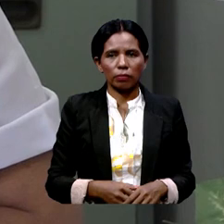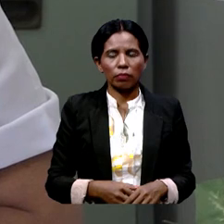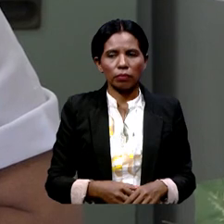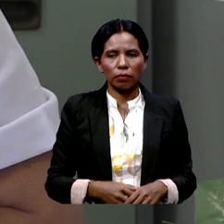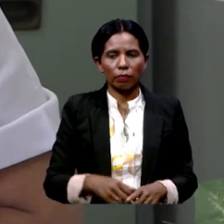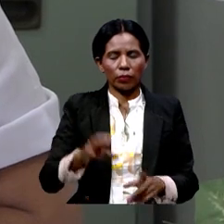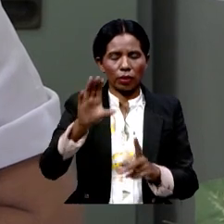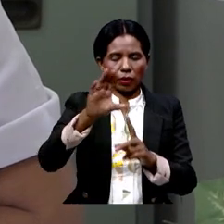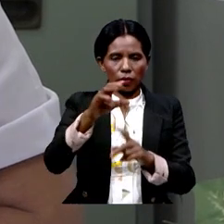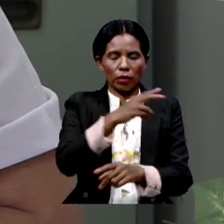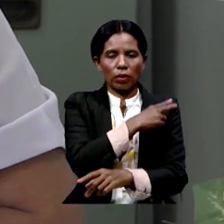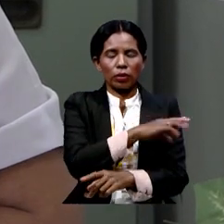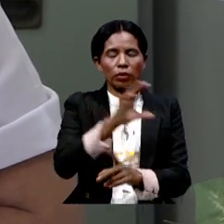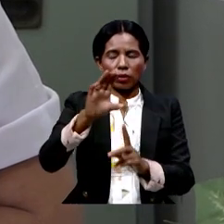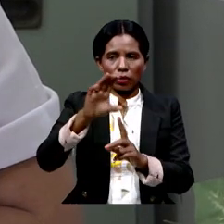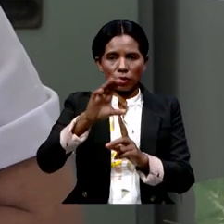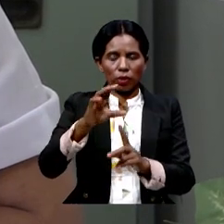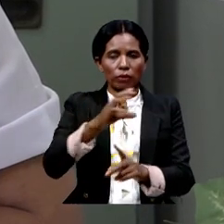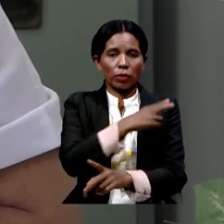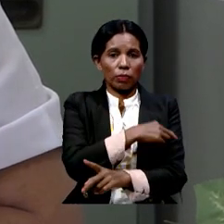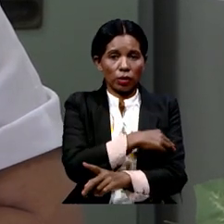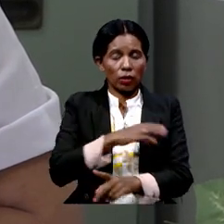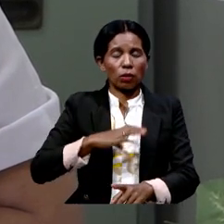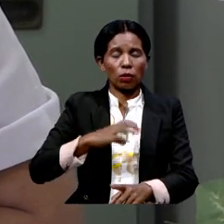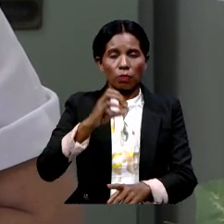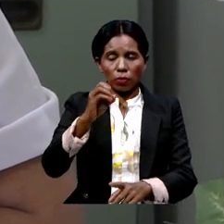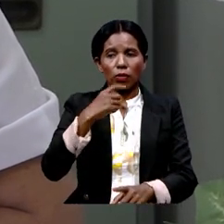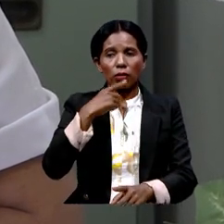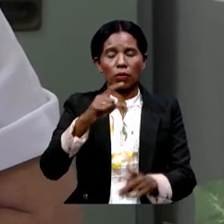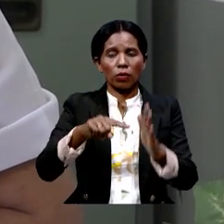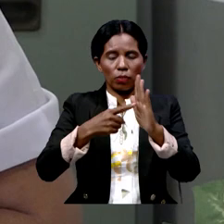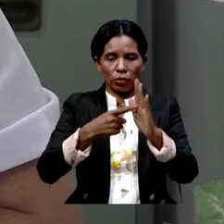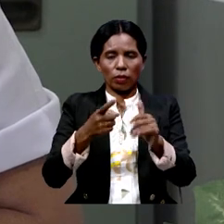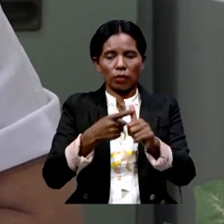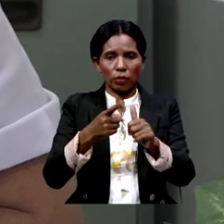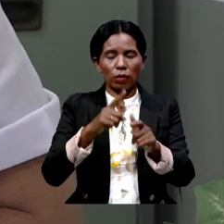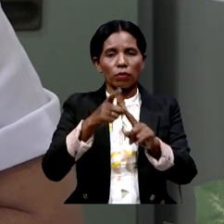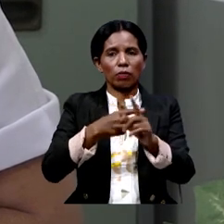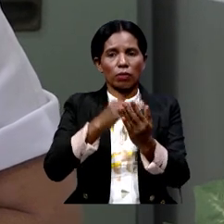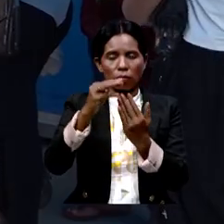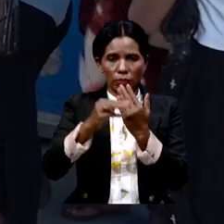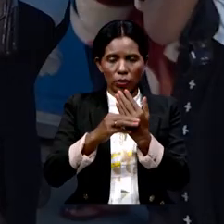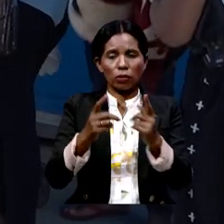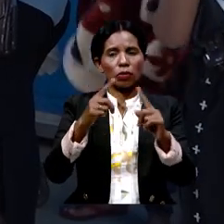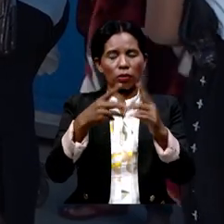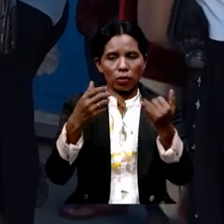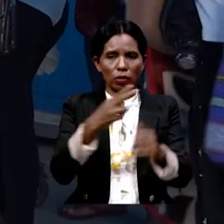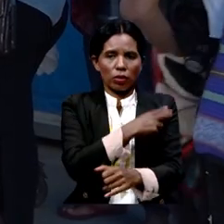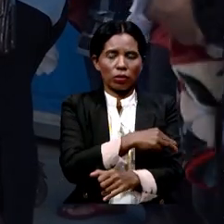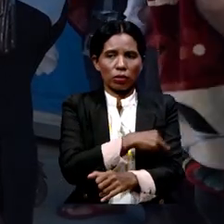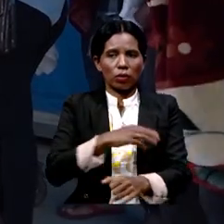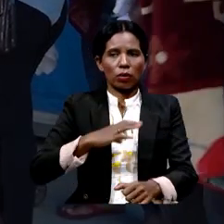Chefe Centro Saúde Comoro, Emília Iati de Souza, informa a Ruhu se início fulan março to agora, Centro Saúde